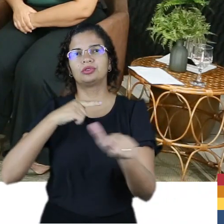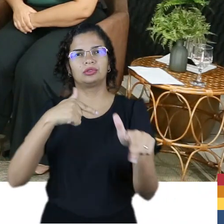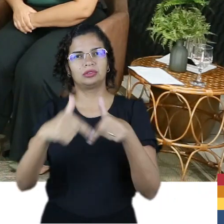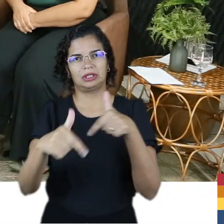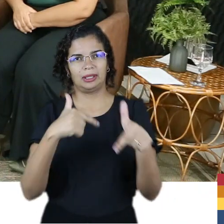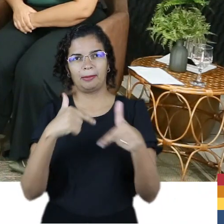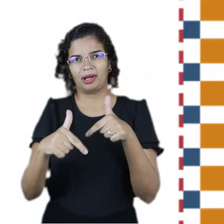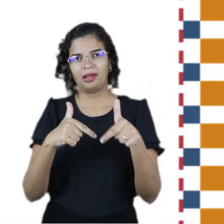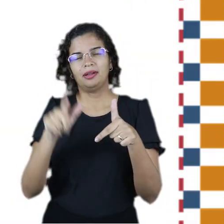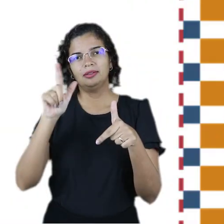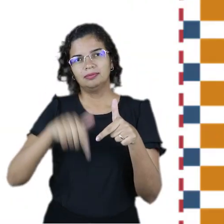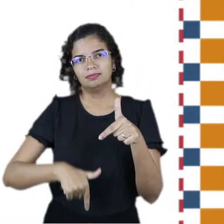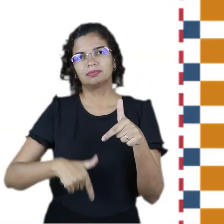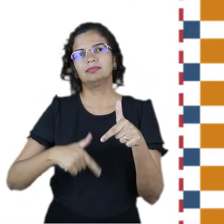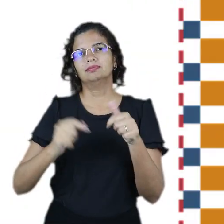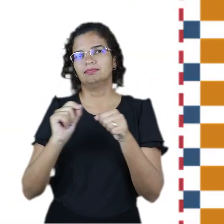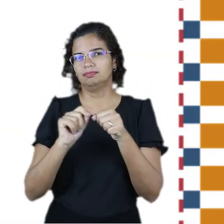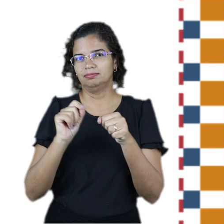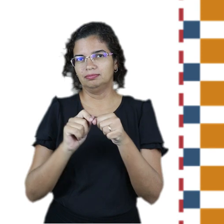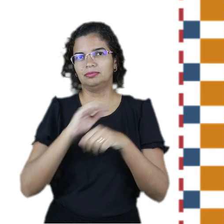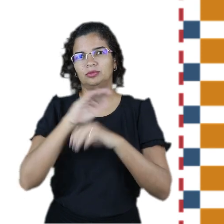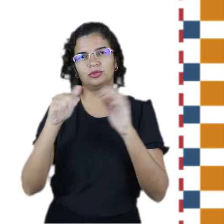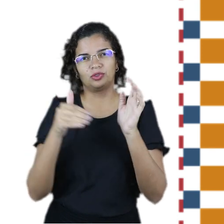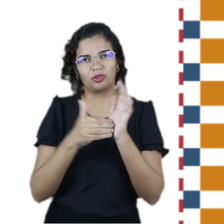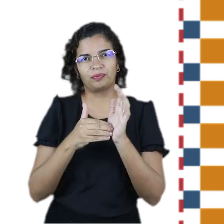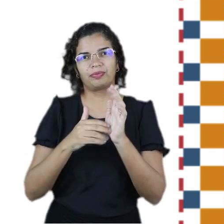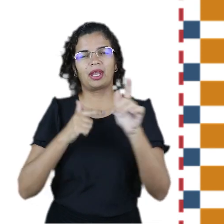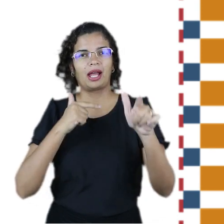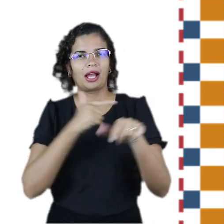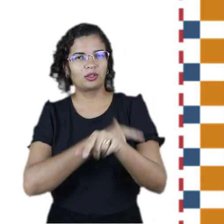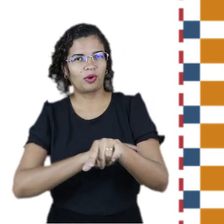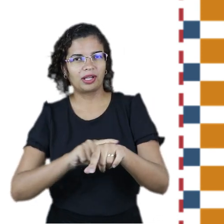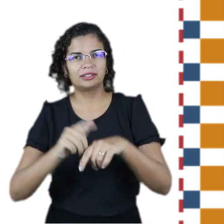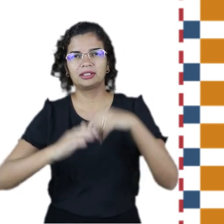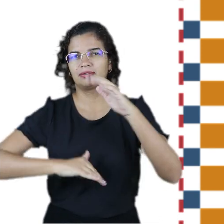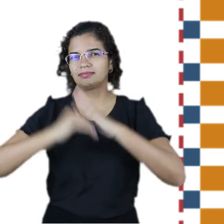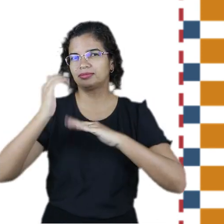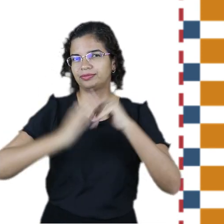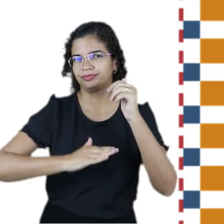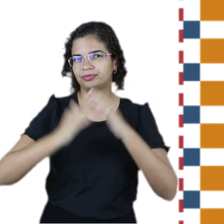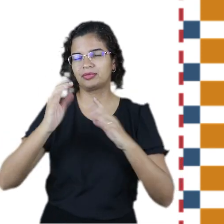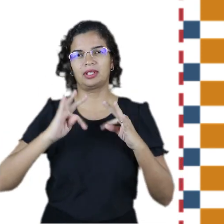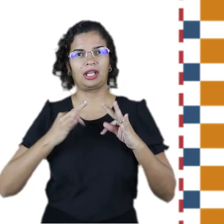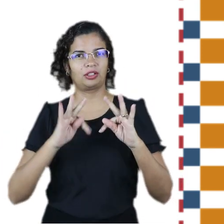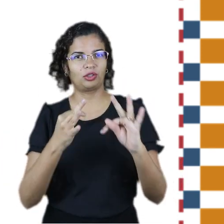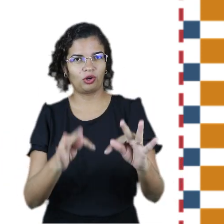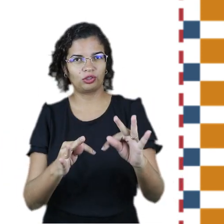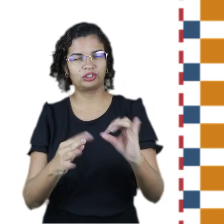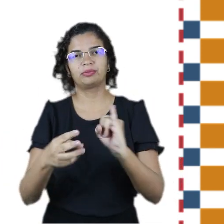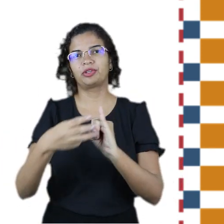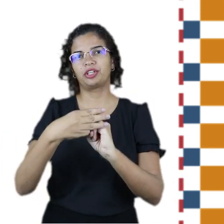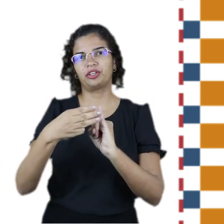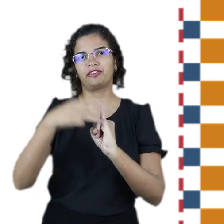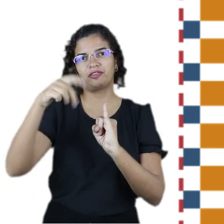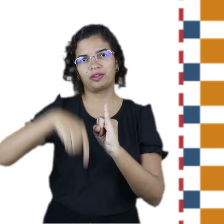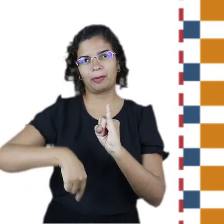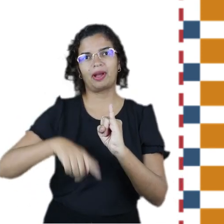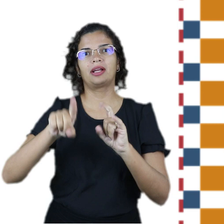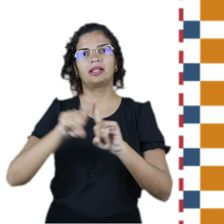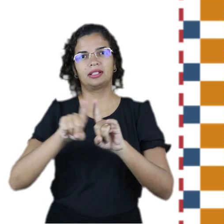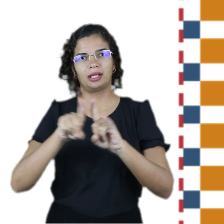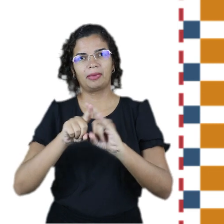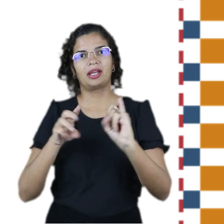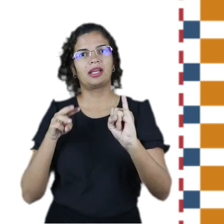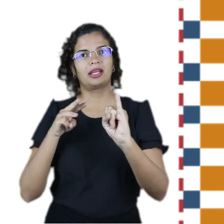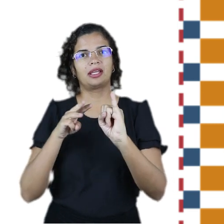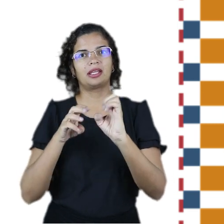conhecimento das diversas técnicas de produção que para nós seria a ideia da politecnia e é